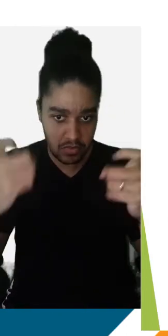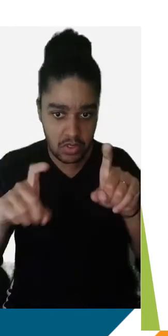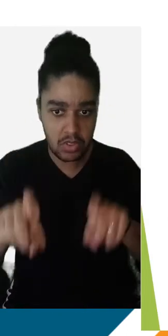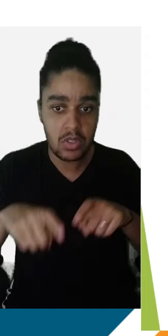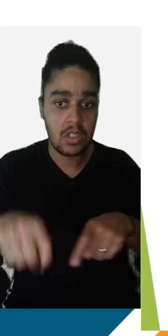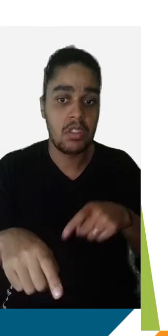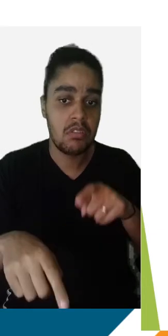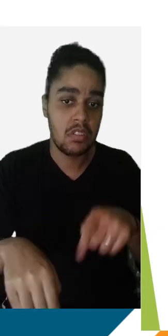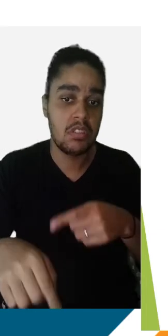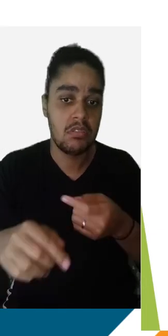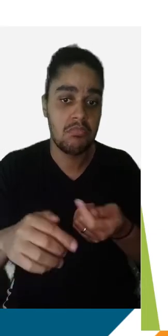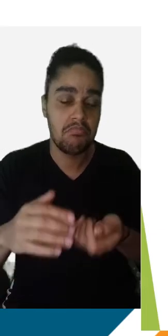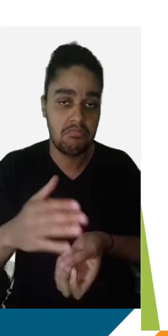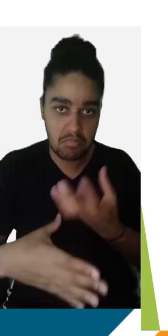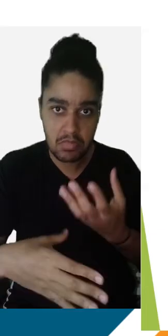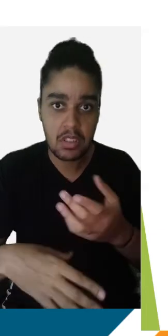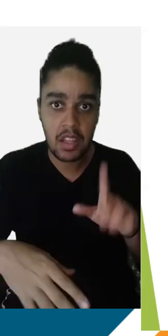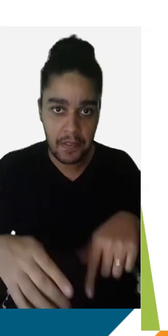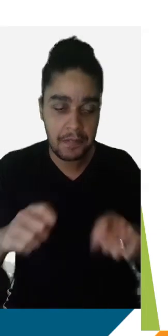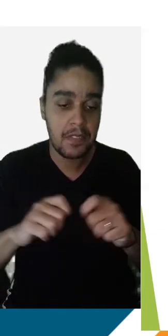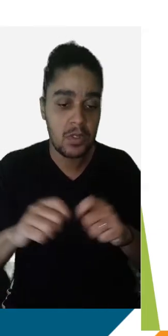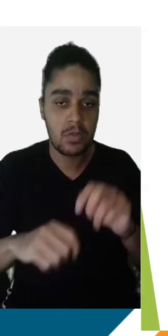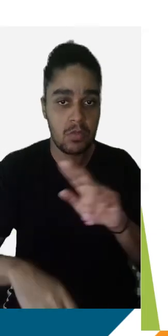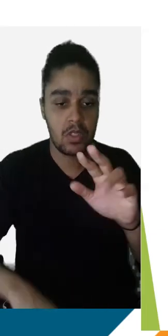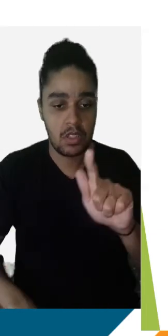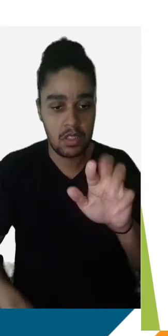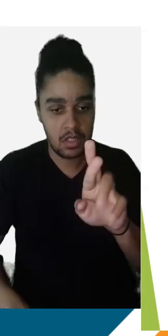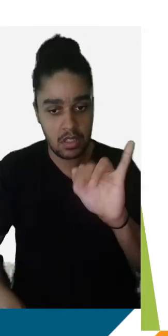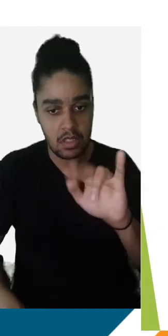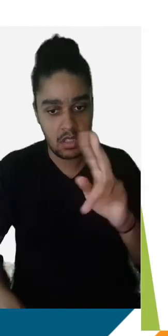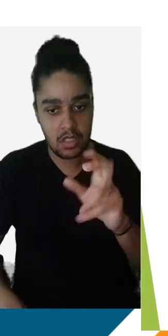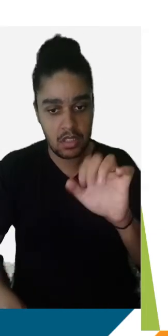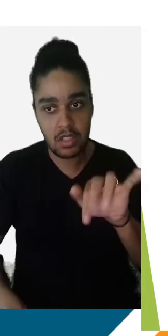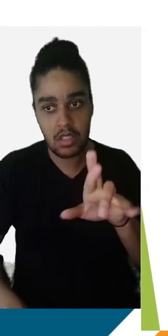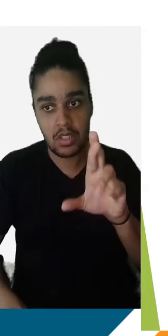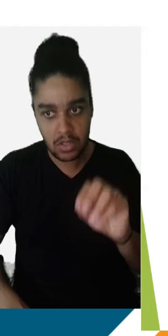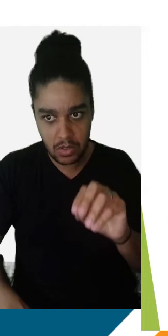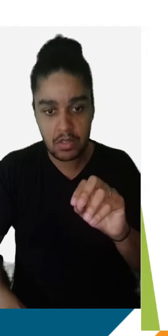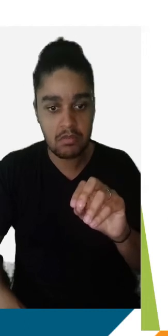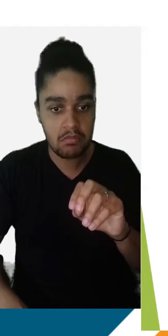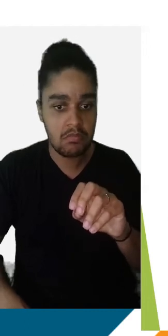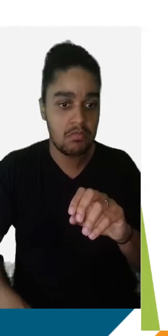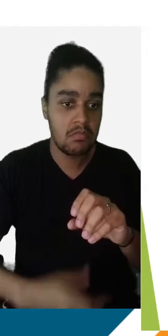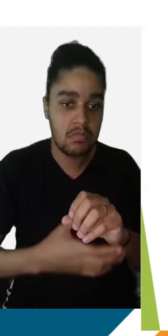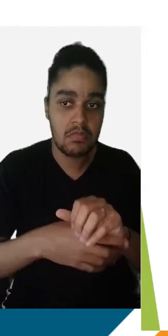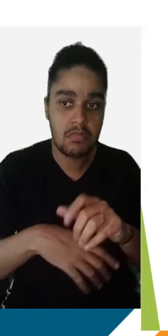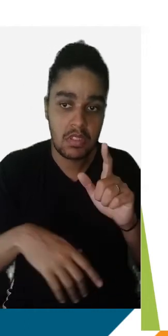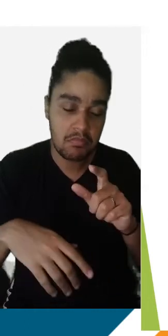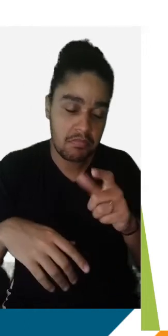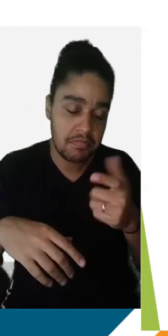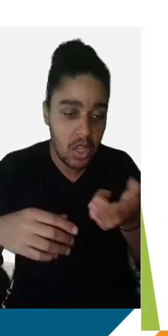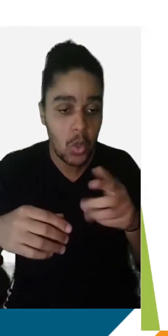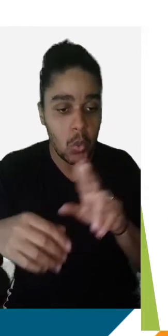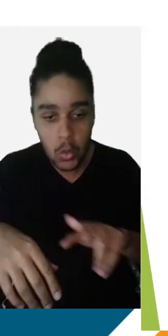contra esse produtor, que é feita pelo grileiro, que é aquele falsificador, que, enfim,